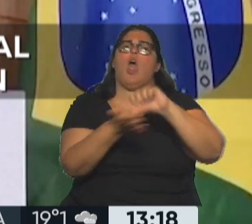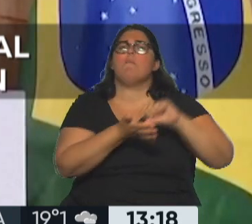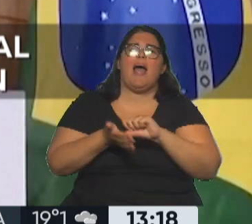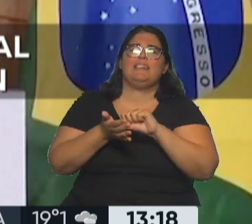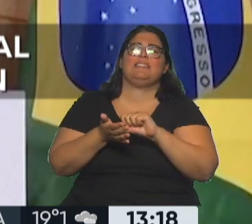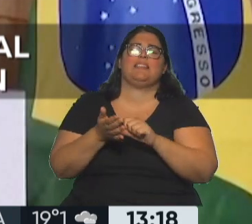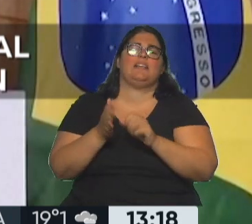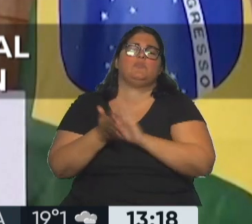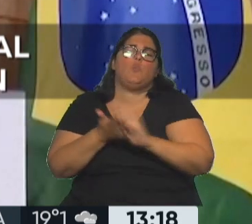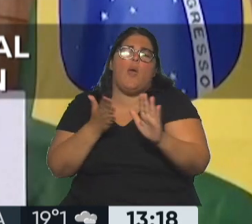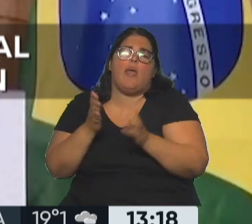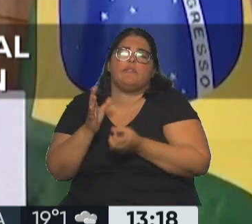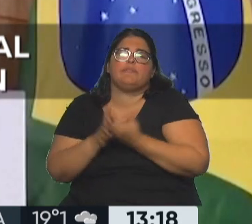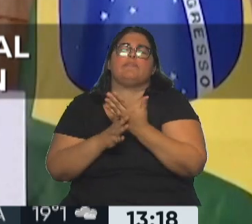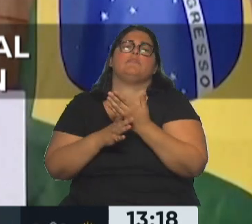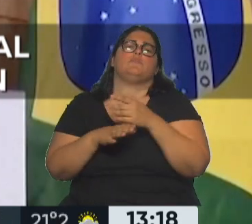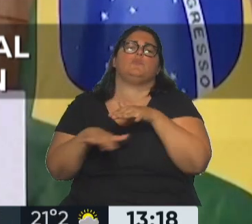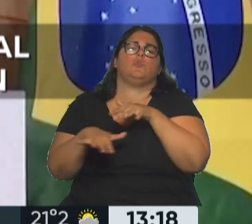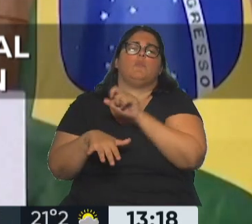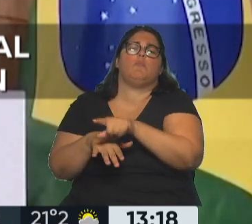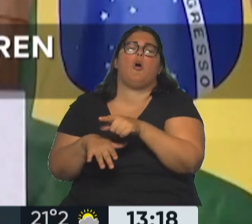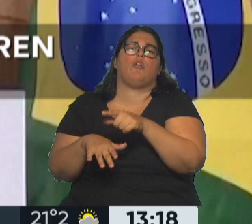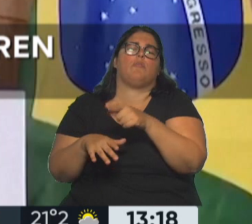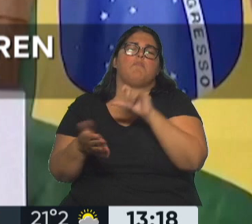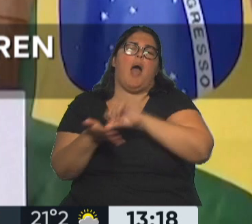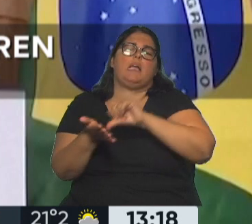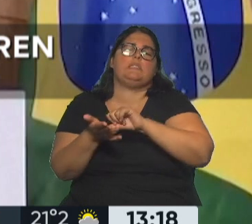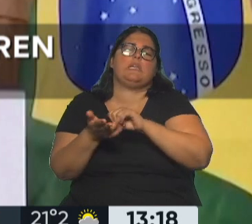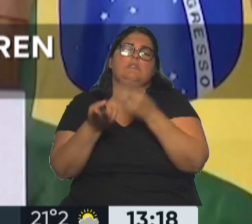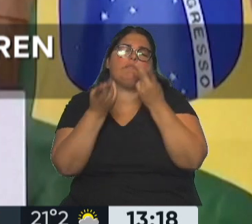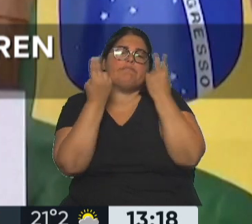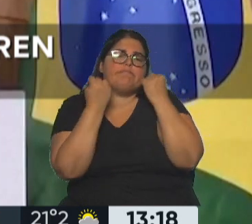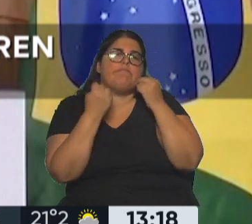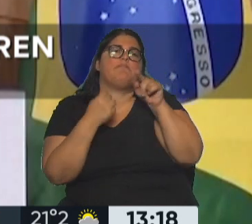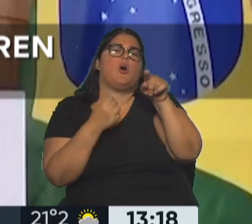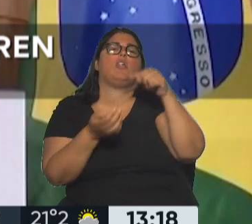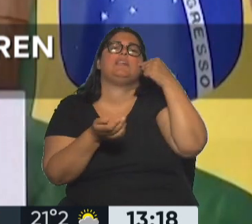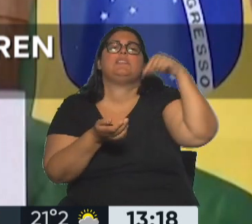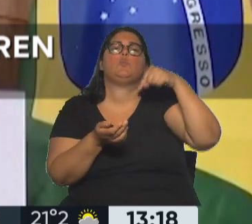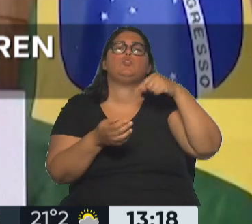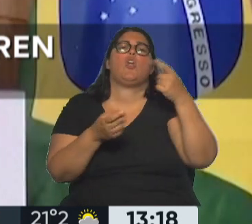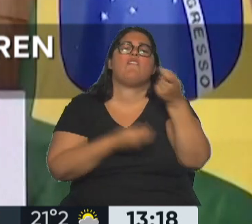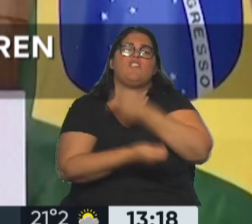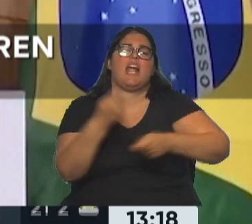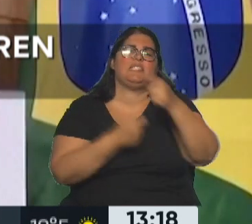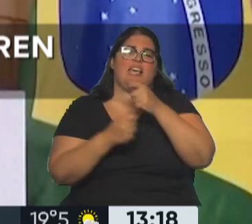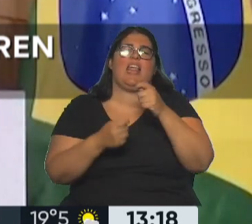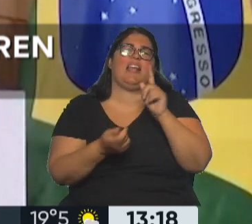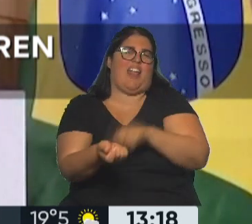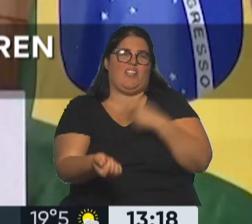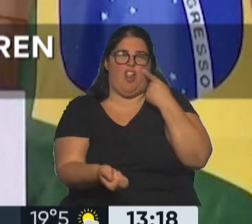que liberta os países emergentes da submissão às instituições financeiras tradicionais